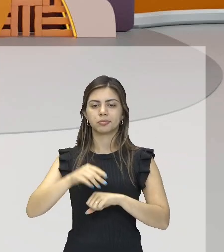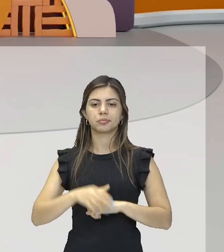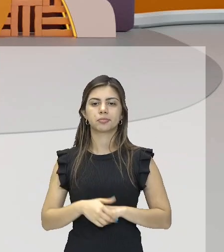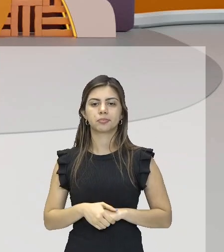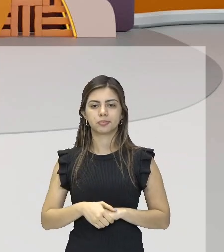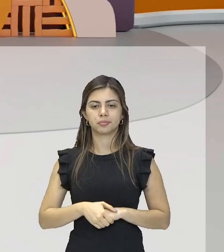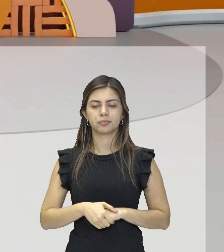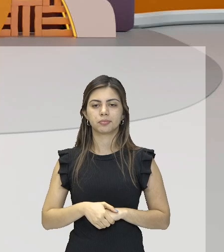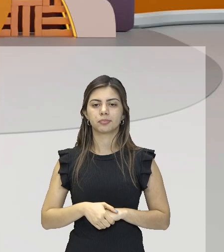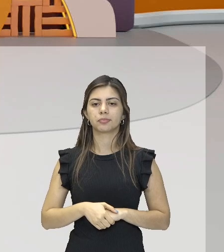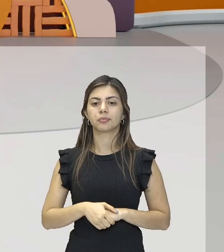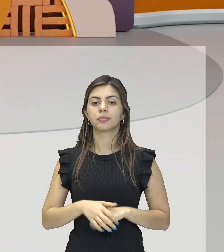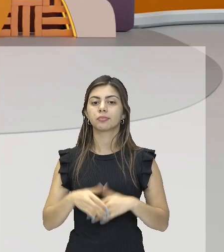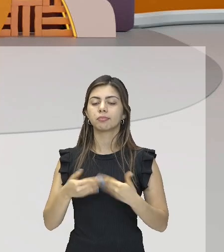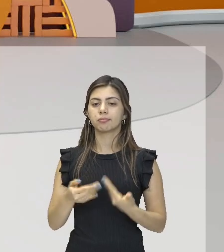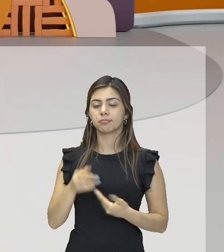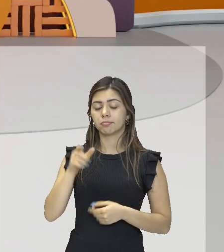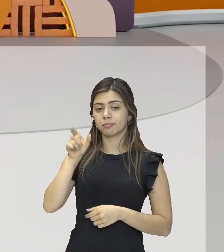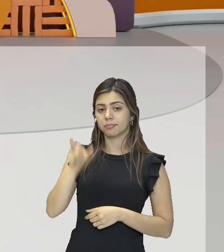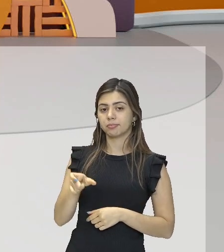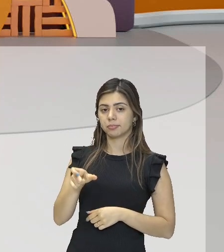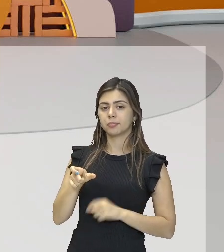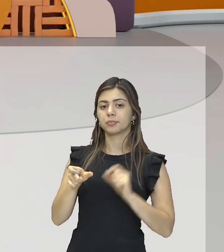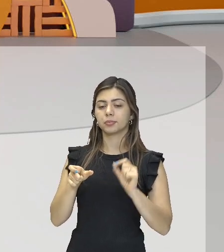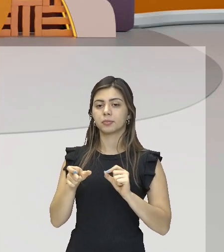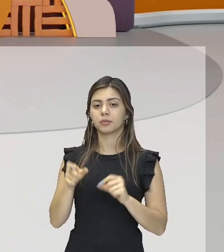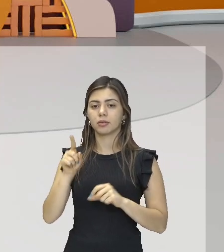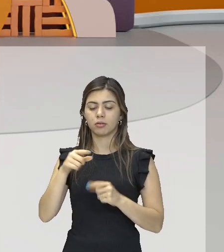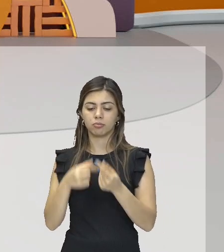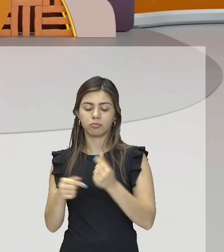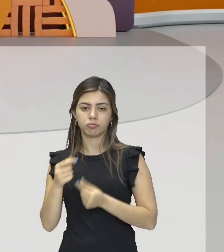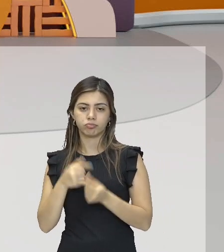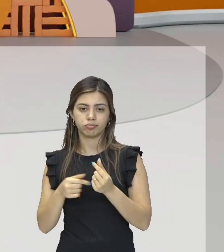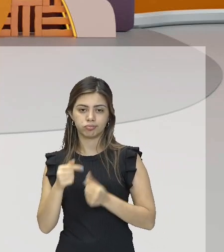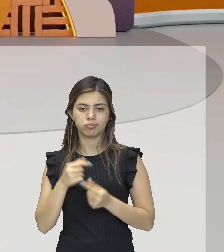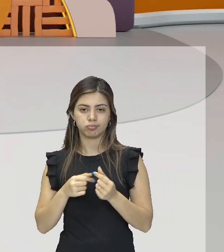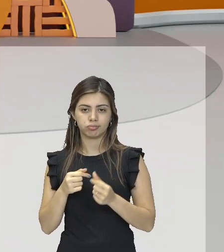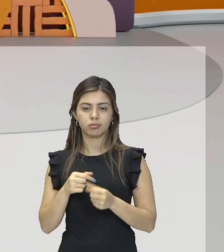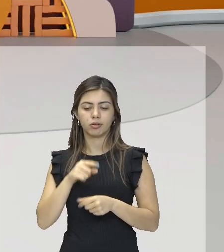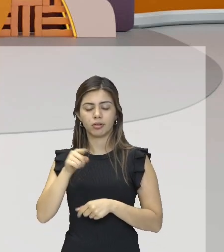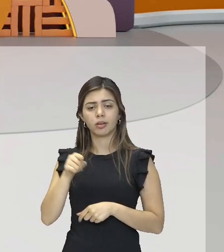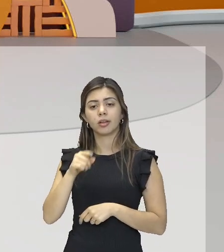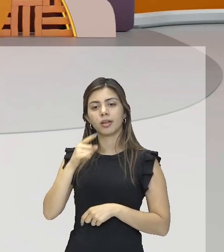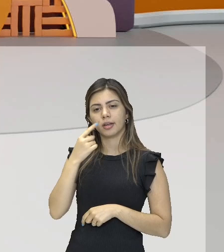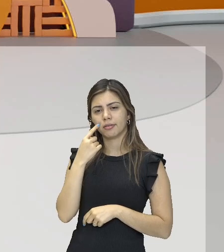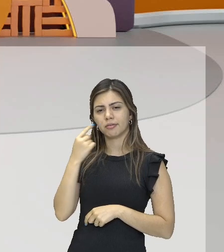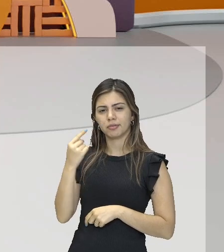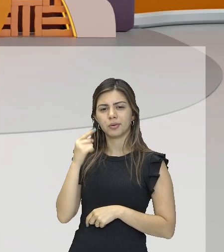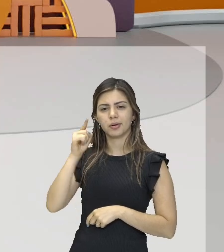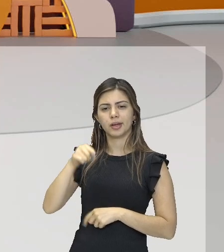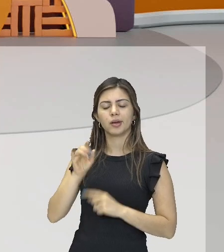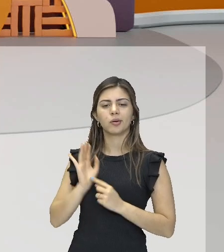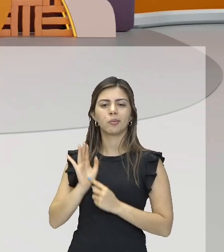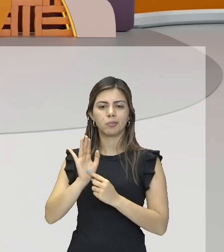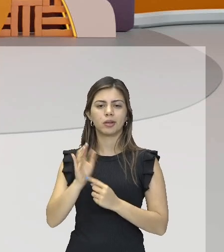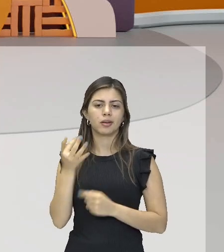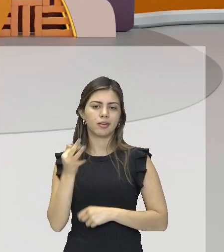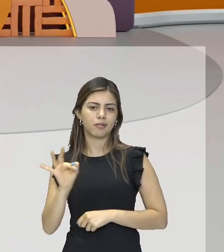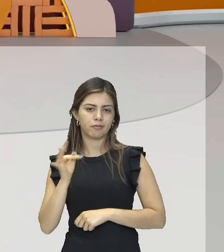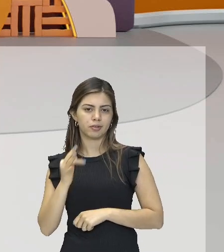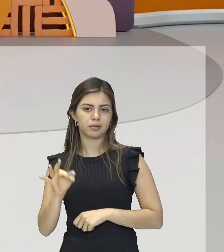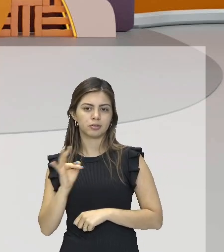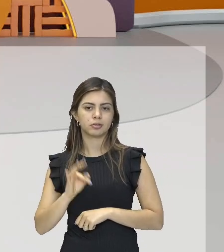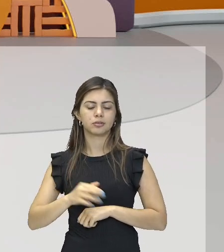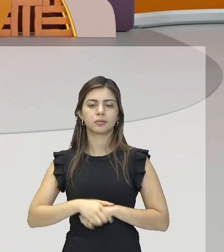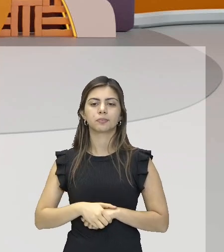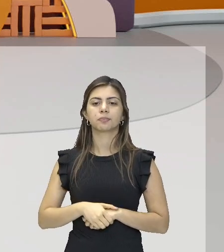manufaturas. O economista Jean-Baptiste Colbert, e o exemplo principal do colbertismo vai ser a França, em que vai